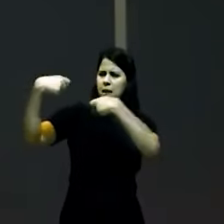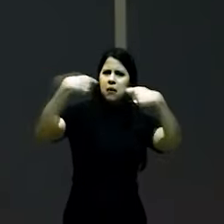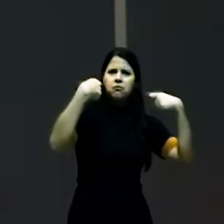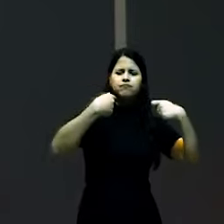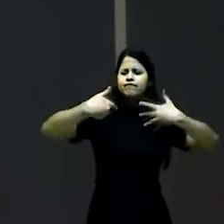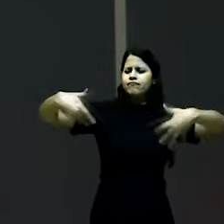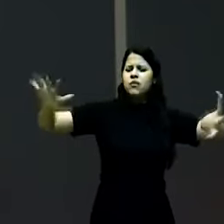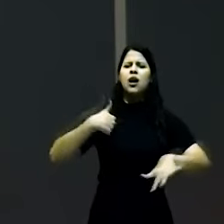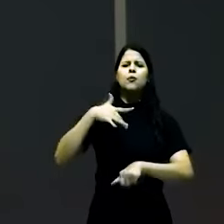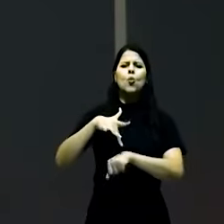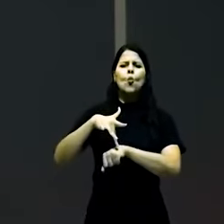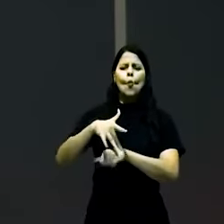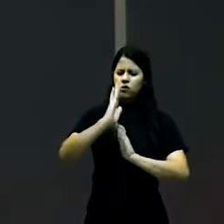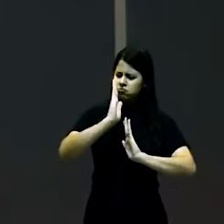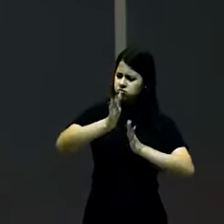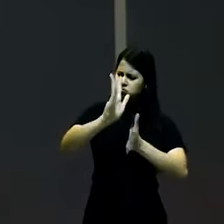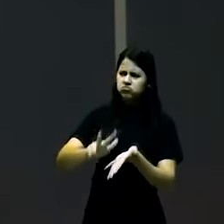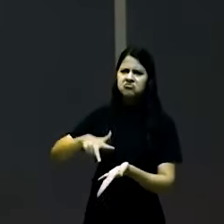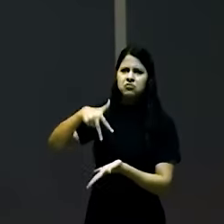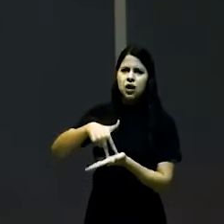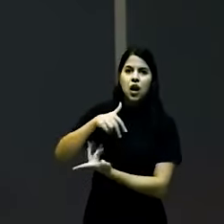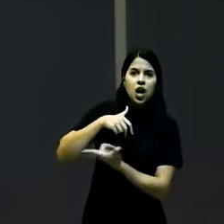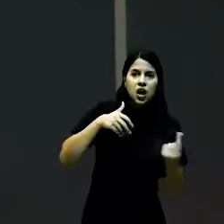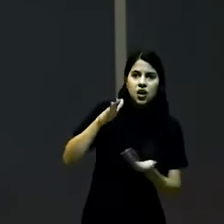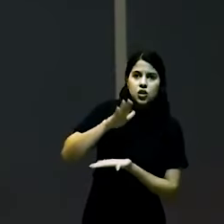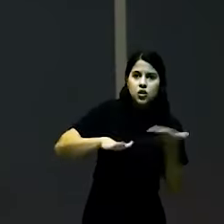vida. Não fuja